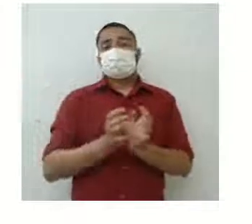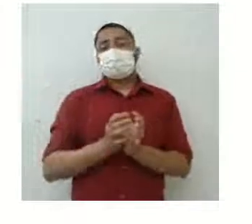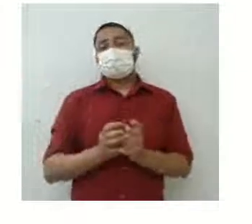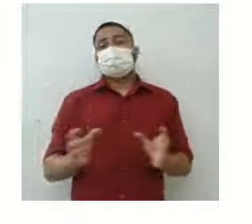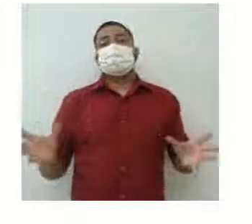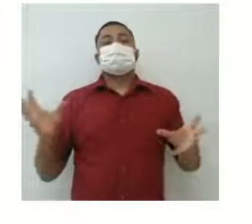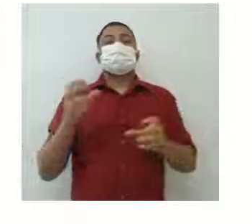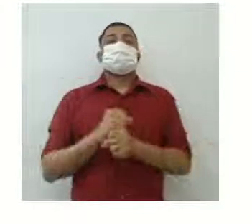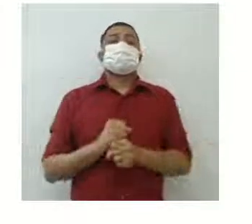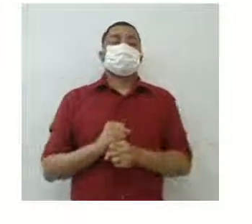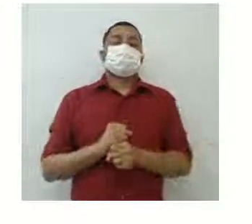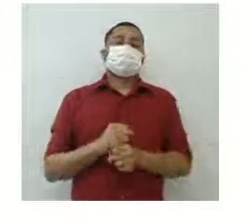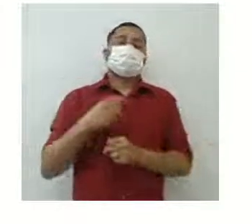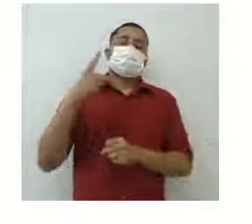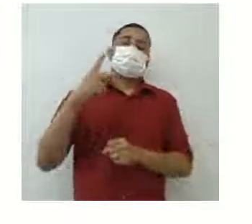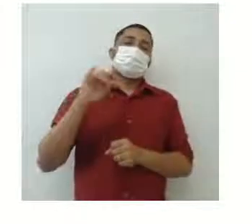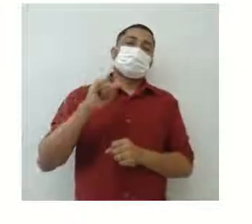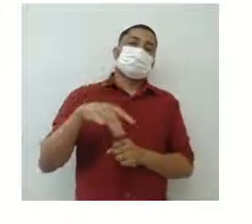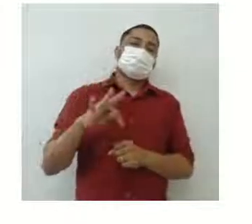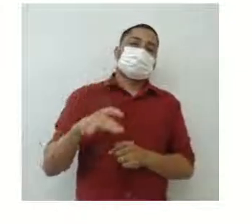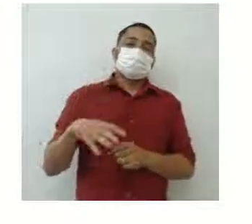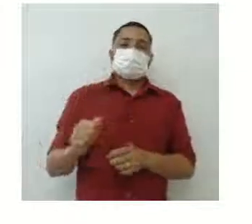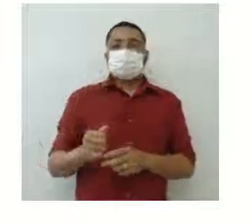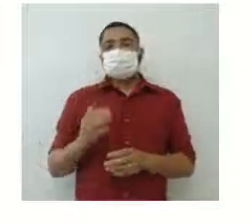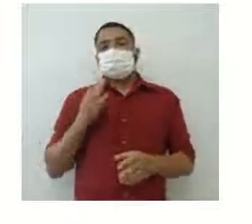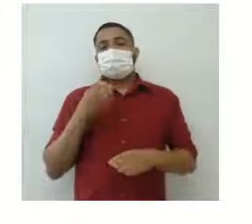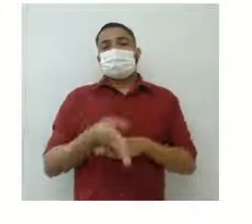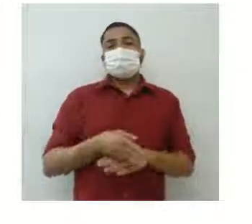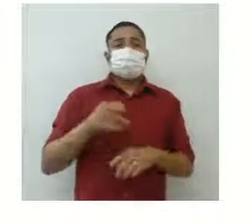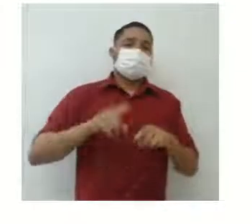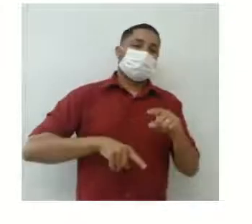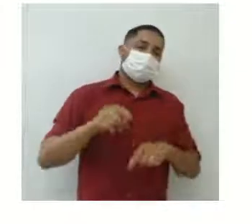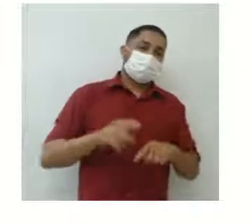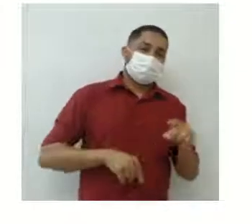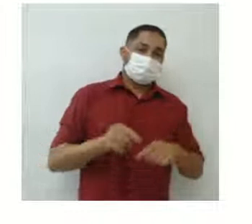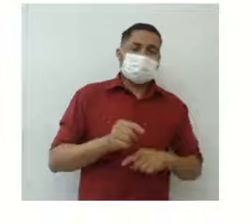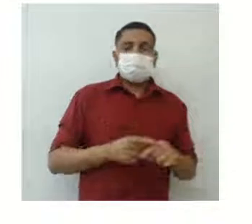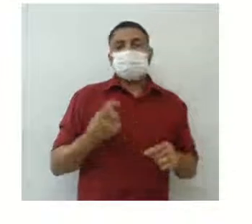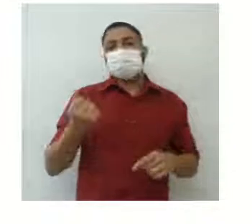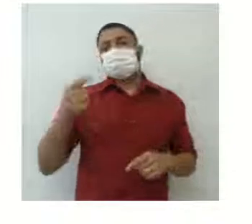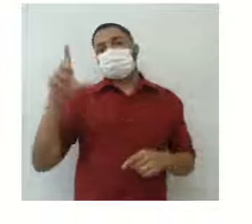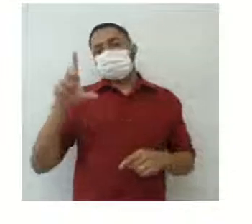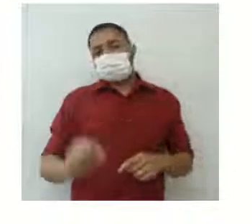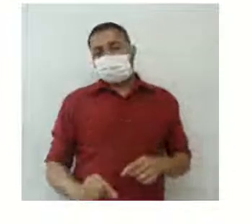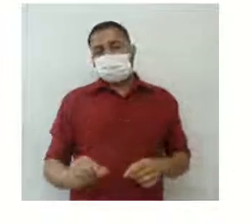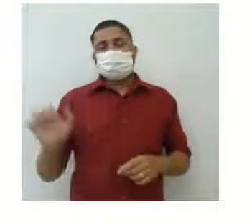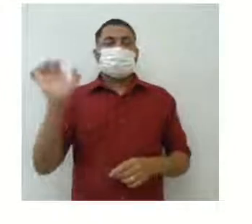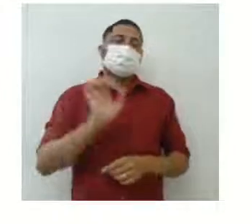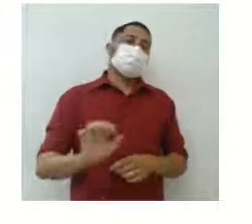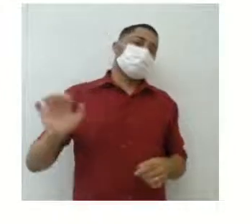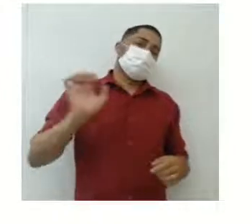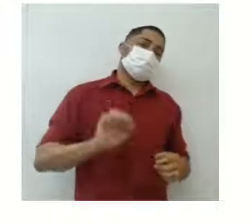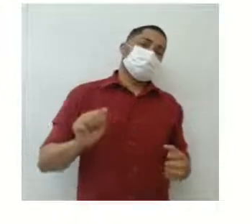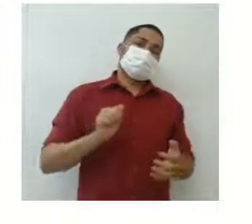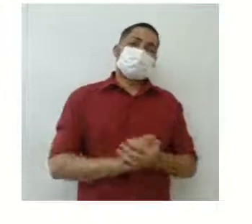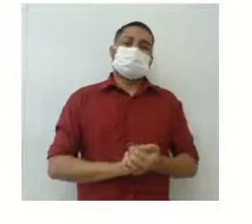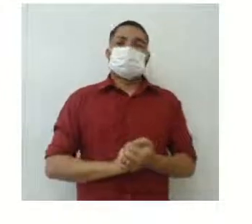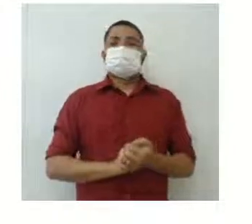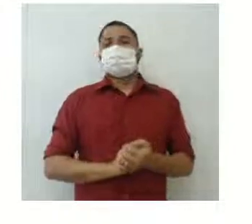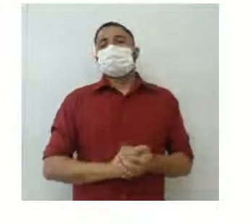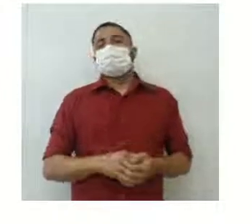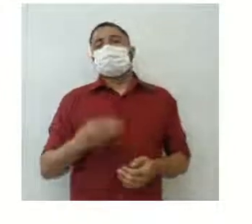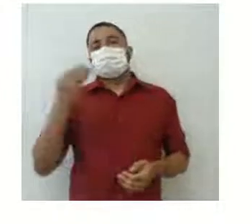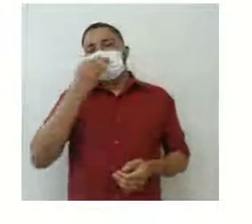acumulação primitiva, ou seja, a entrada de produtos a baixo custo na Europa, né? O